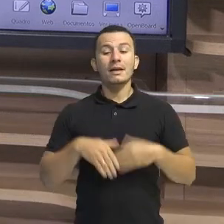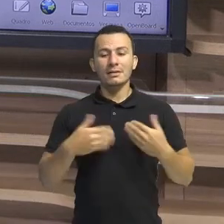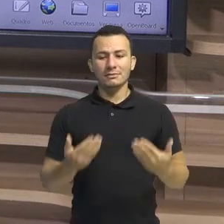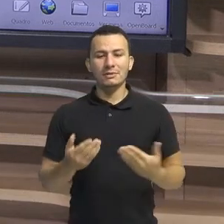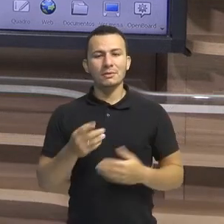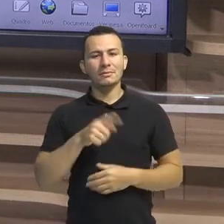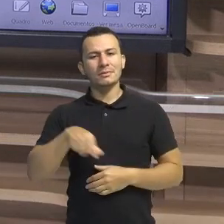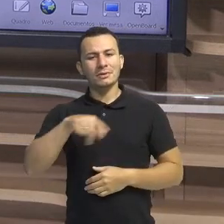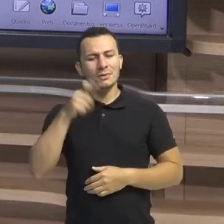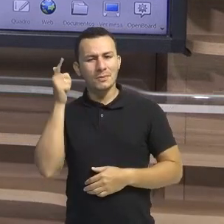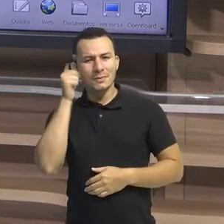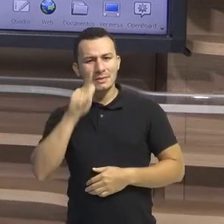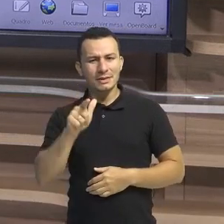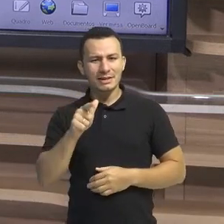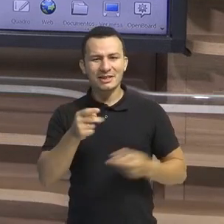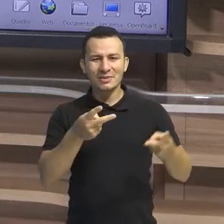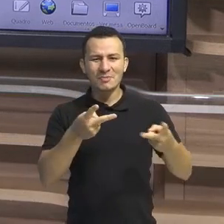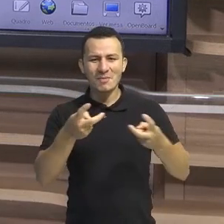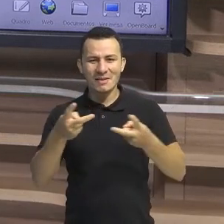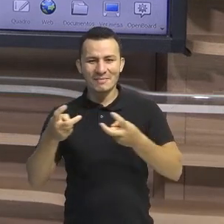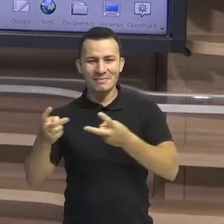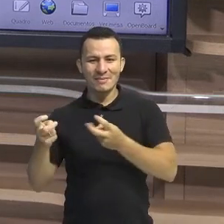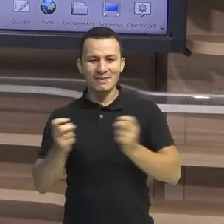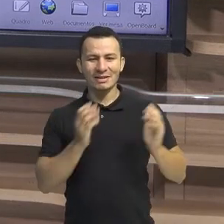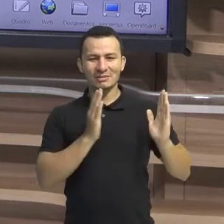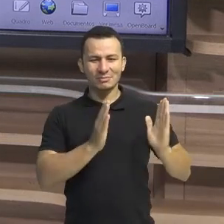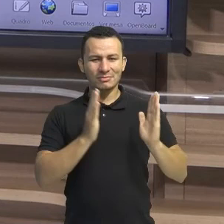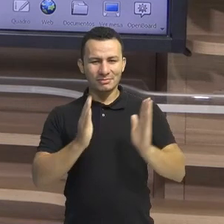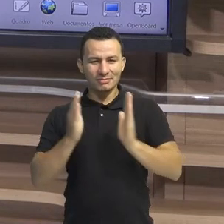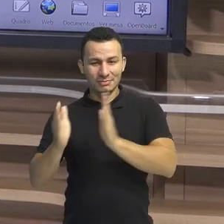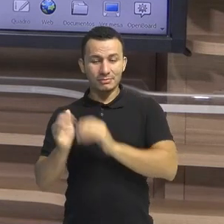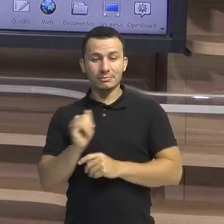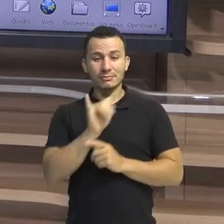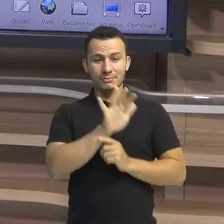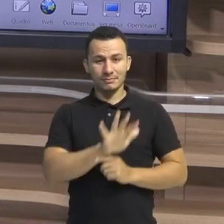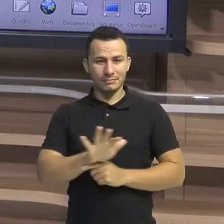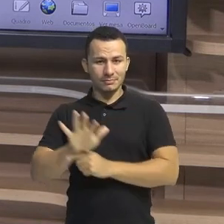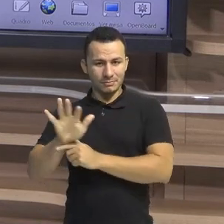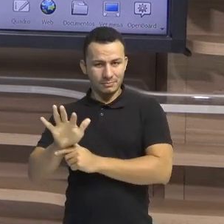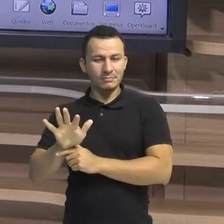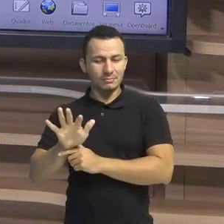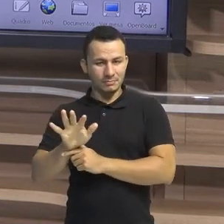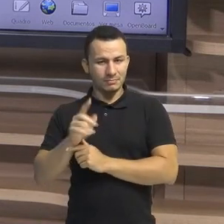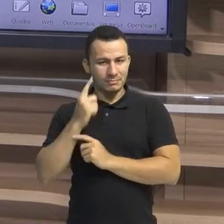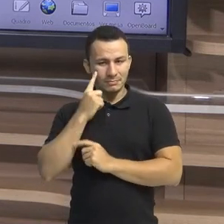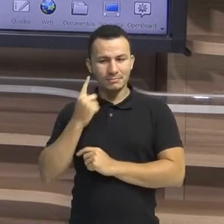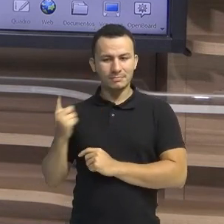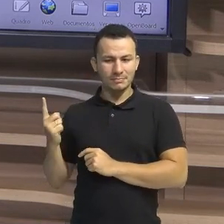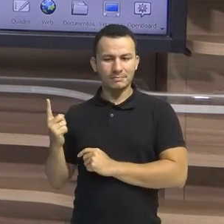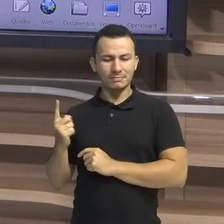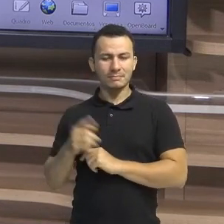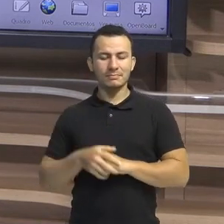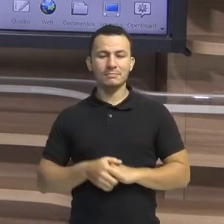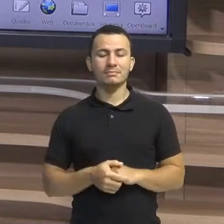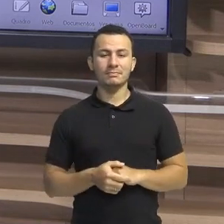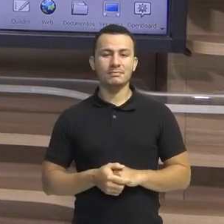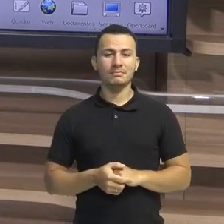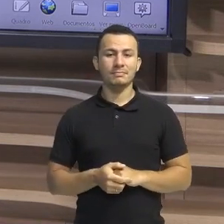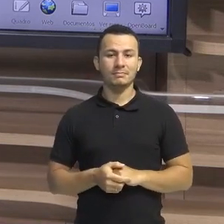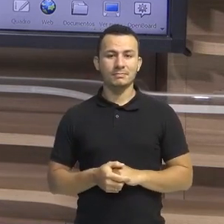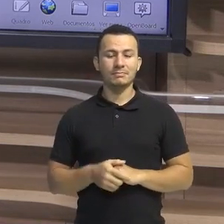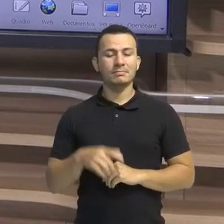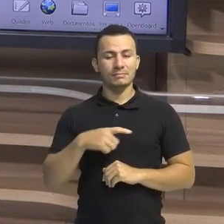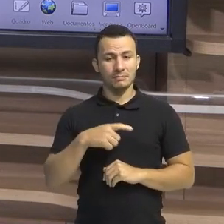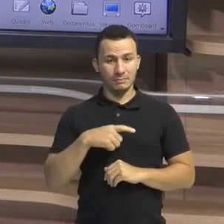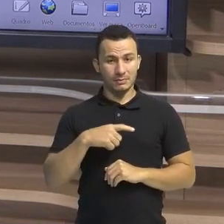E aí, pessoal, conseguiram analisar bem aqui a nossa analogia de processo termoquímico. Nós temos